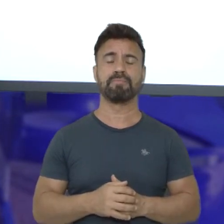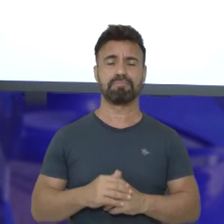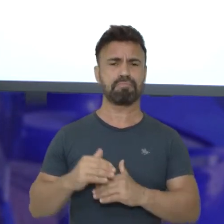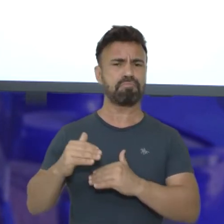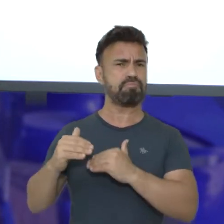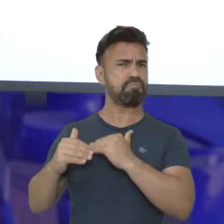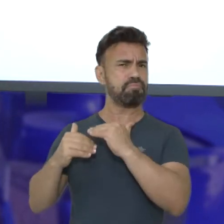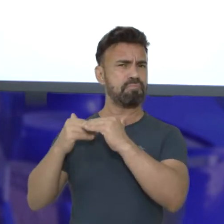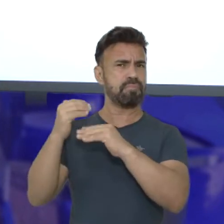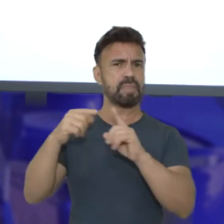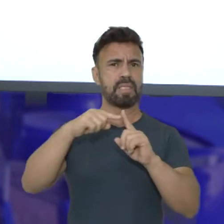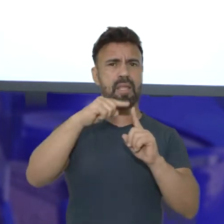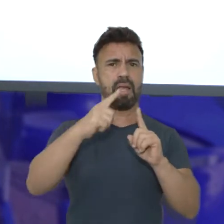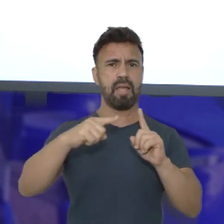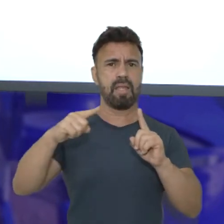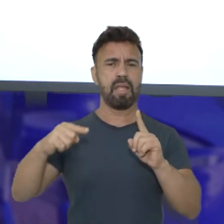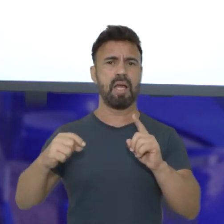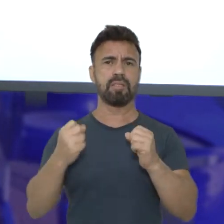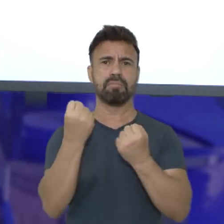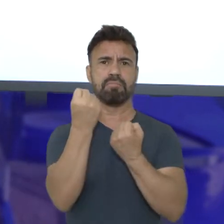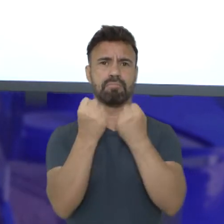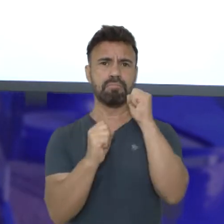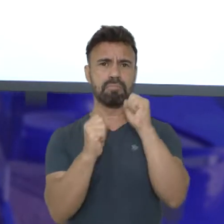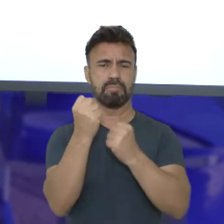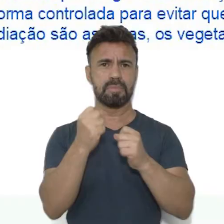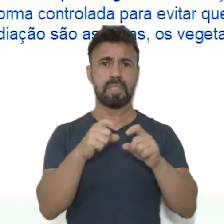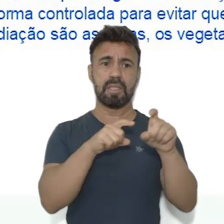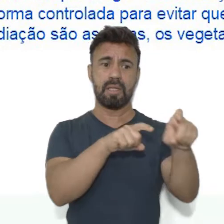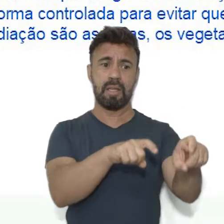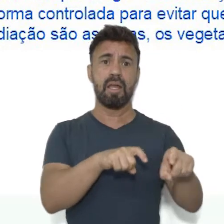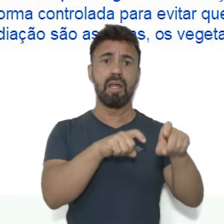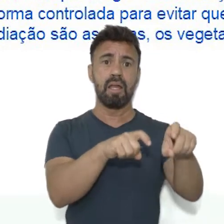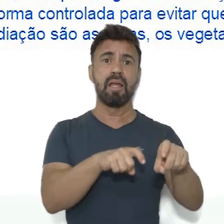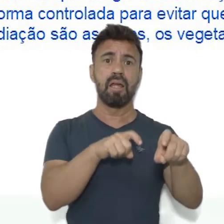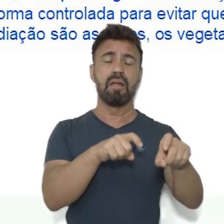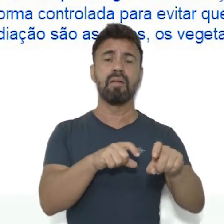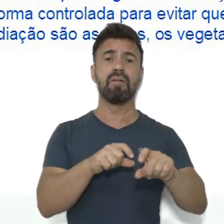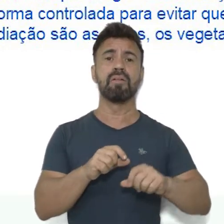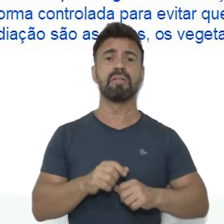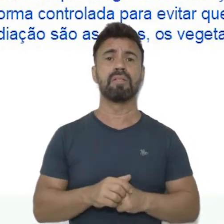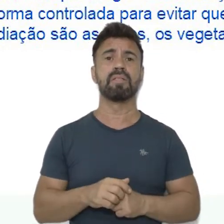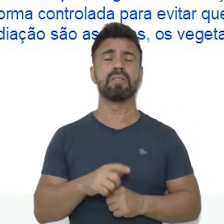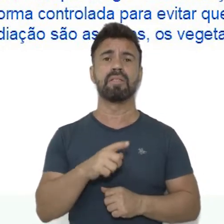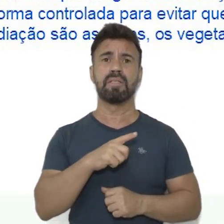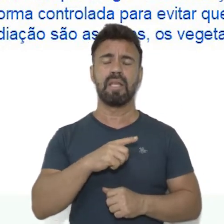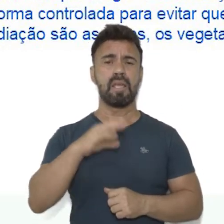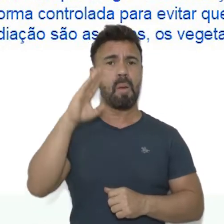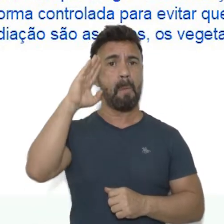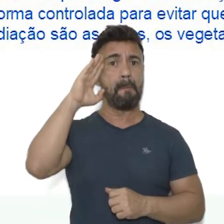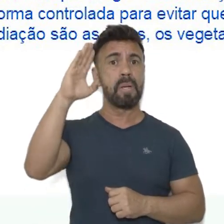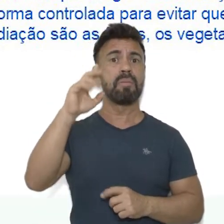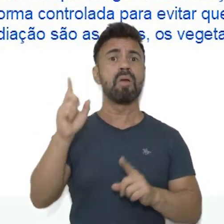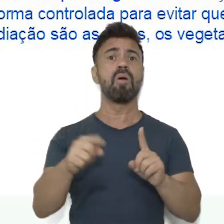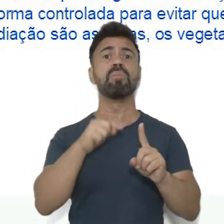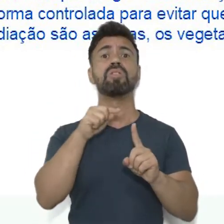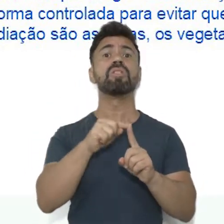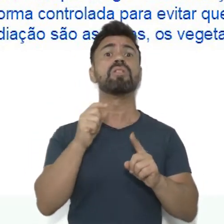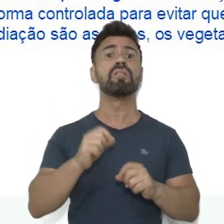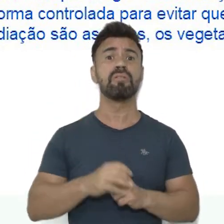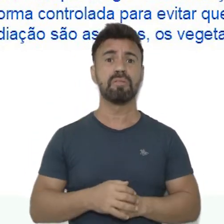processo de radiação na indústria da agricultura é ligada, né, tem o seu principal objetivo